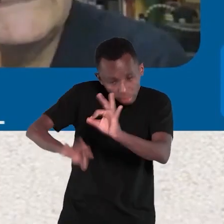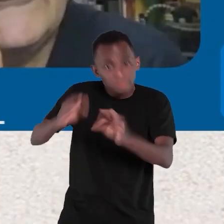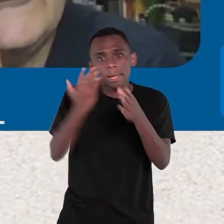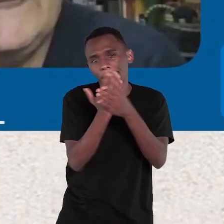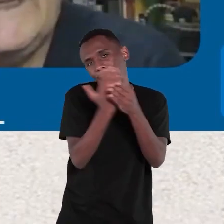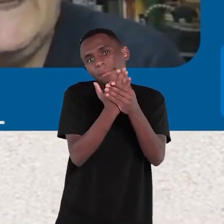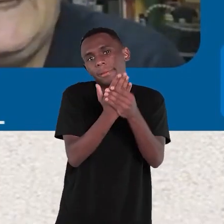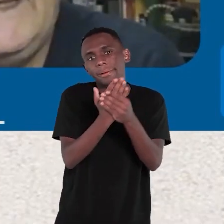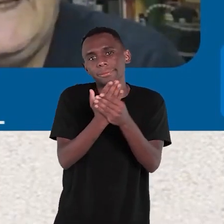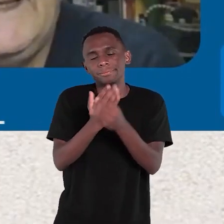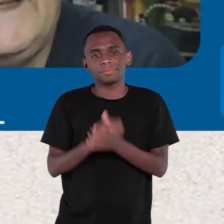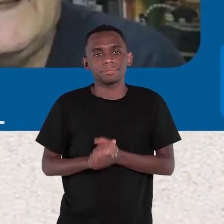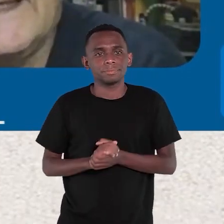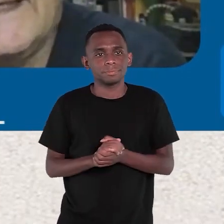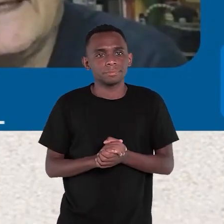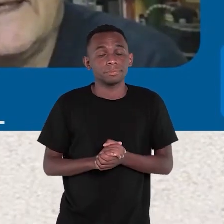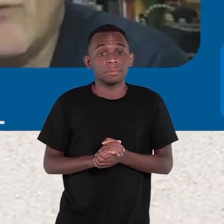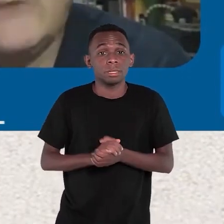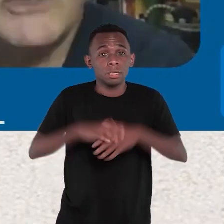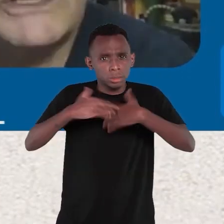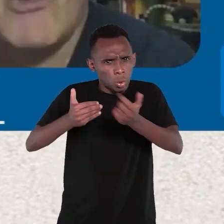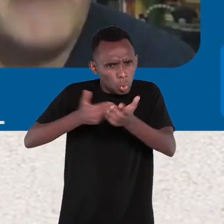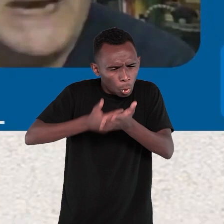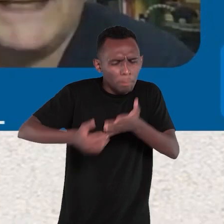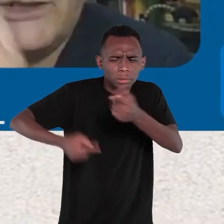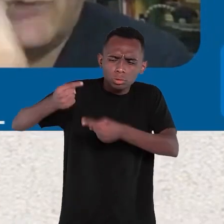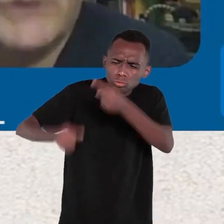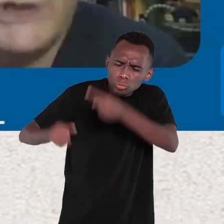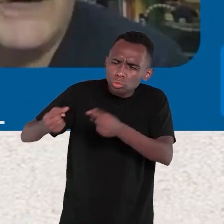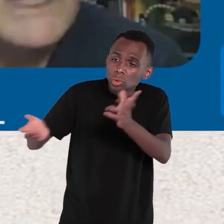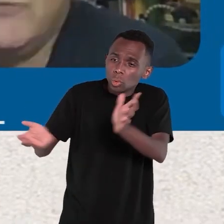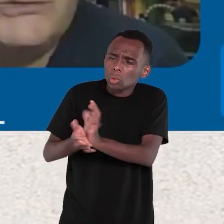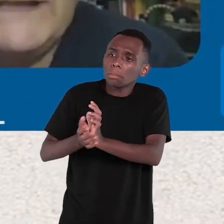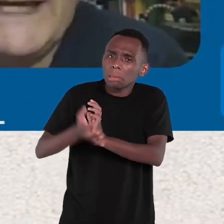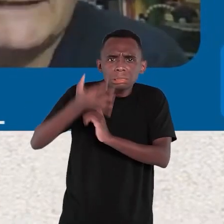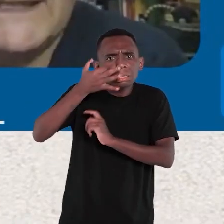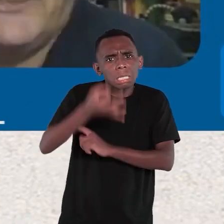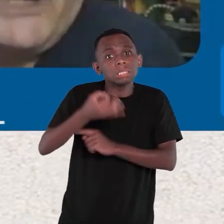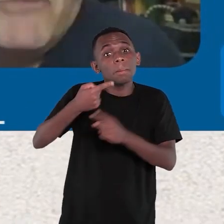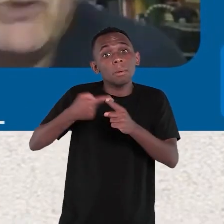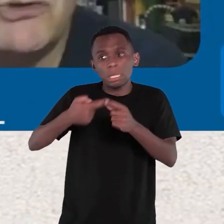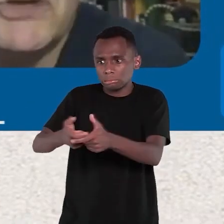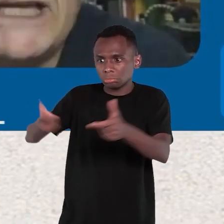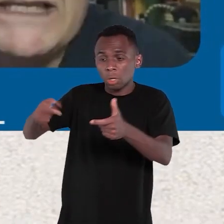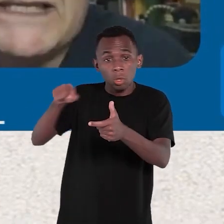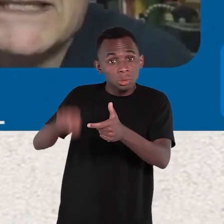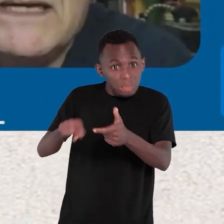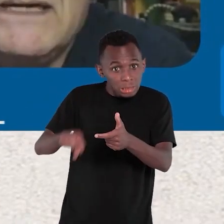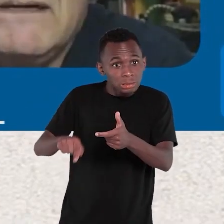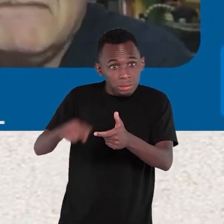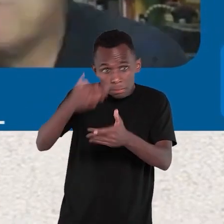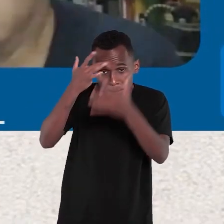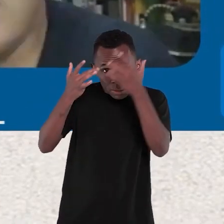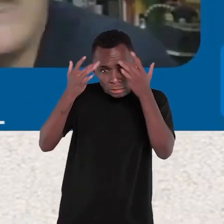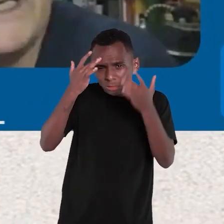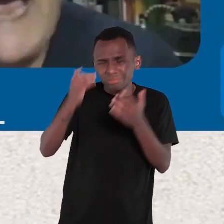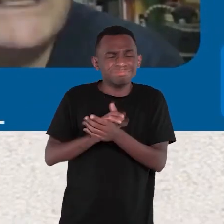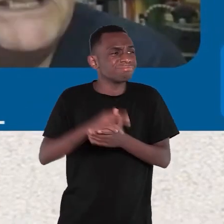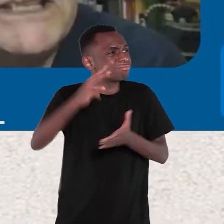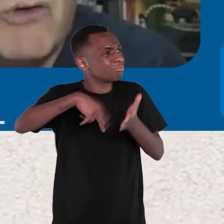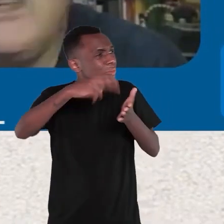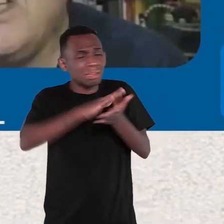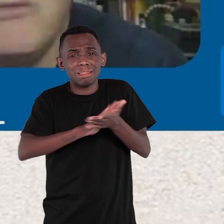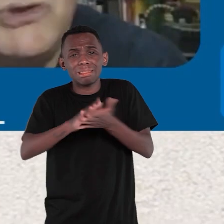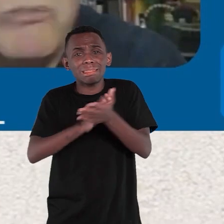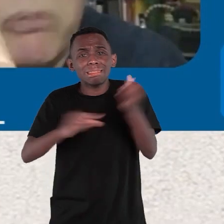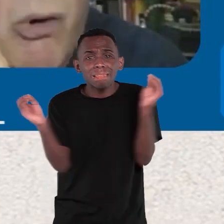né? E quando você começa a discutir com eles, é muito interessante, porque muitos deles sequer